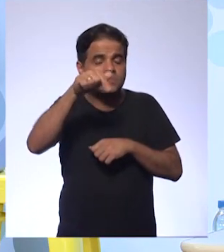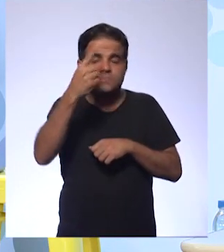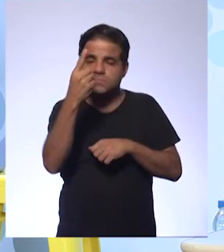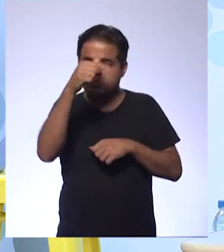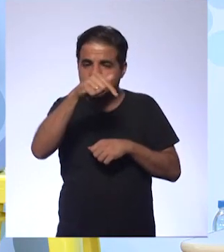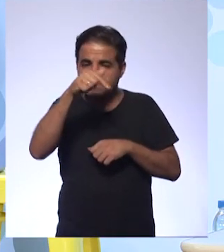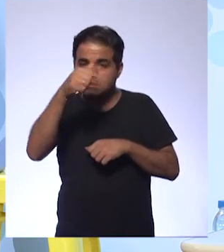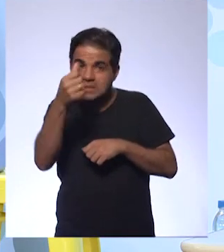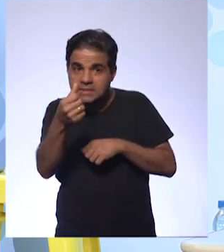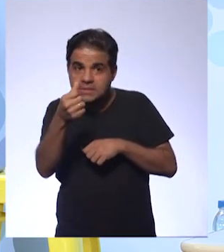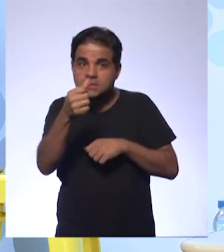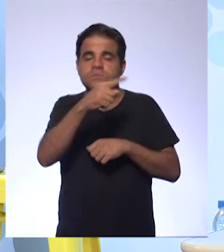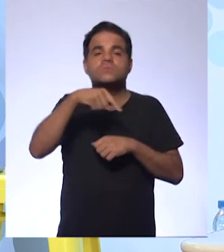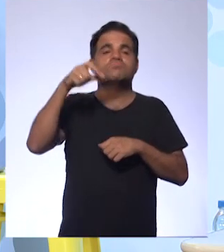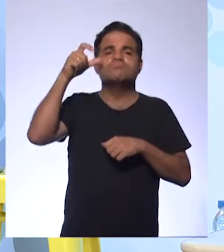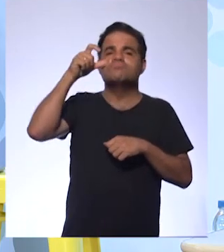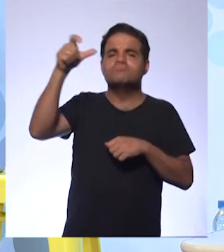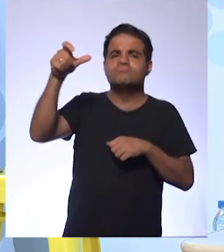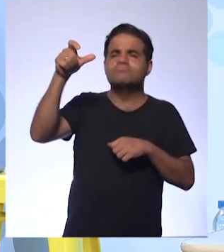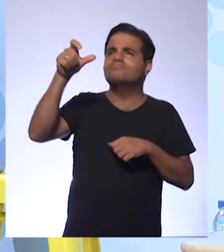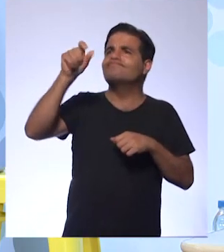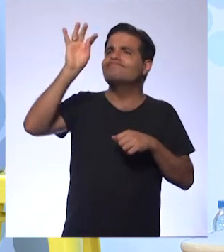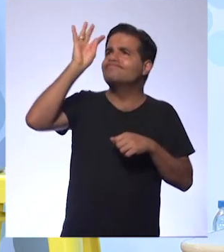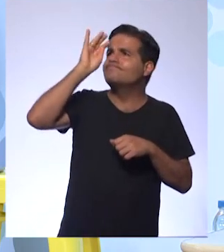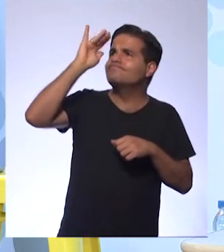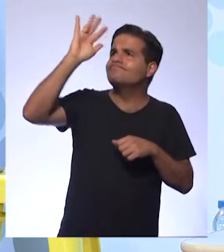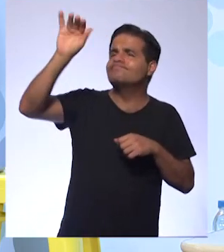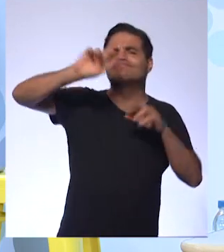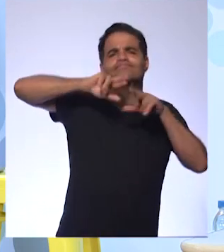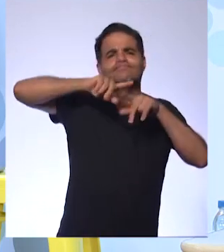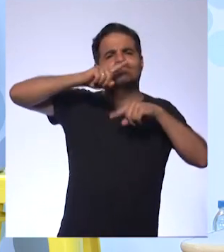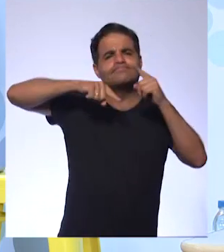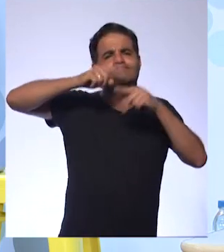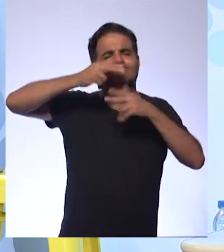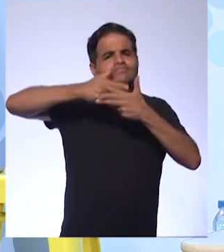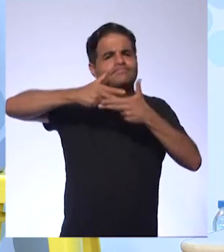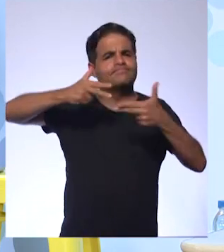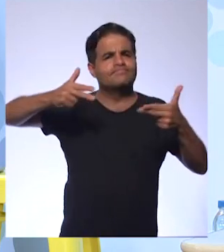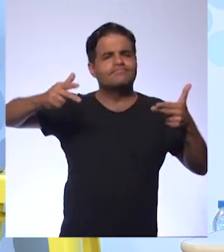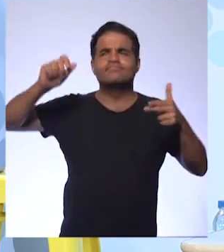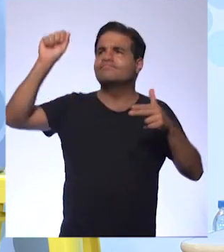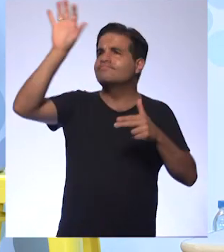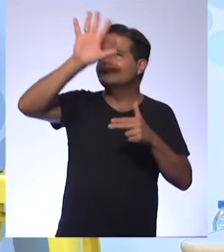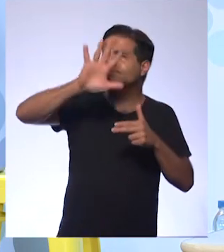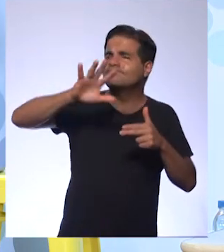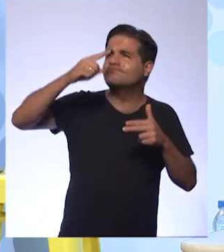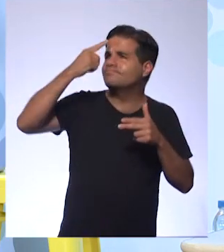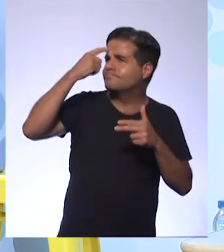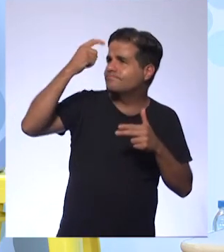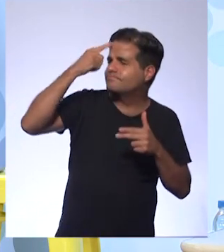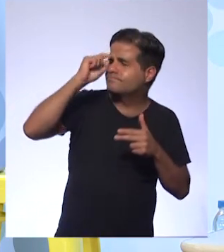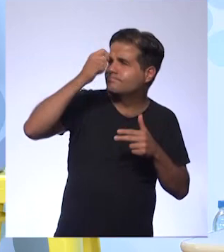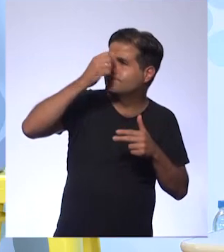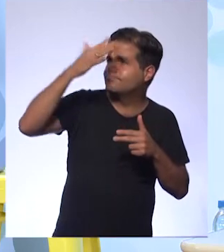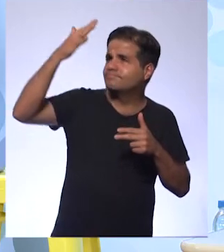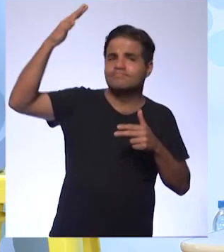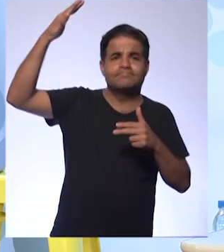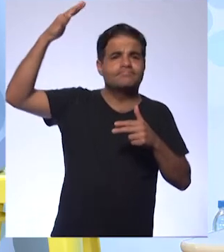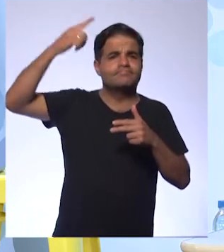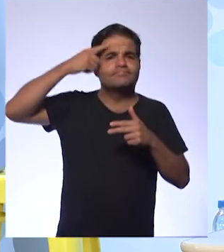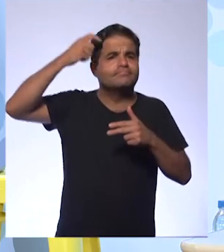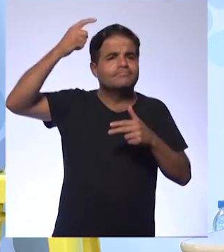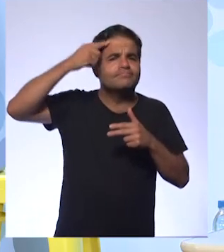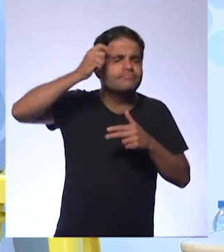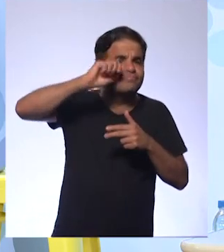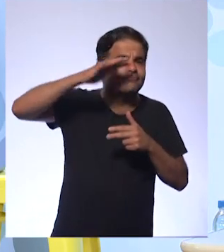vai conseguir observar várias teorias, vários elementos das teorias iluministas que a gente vai conhecer ou